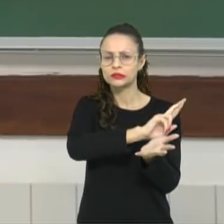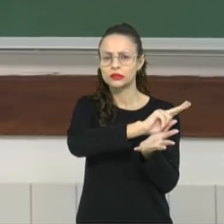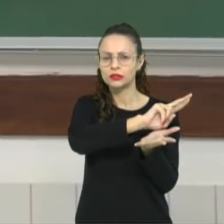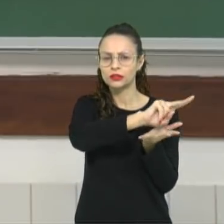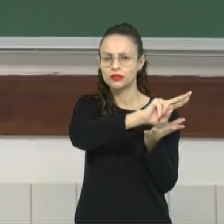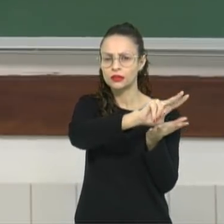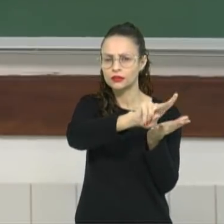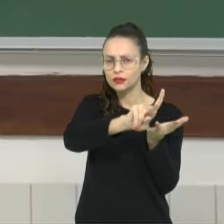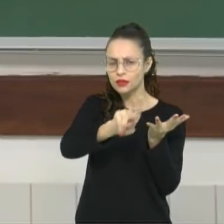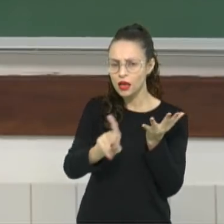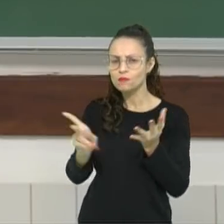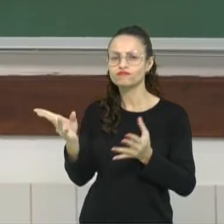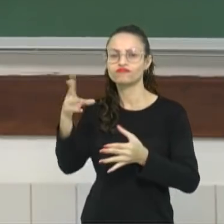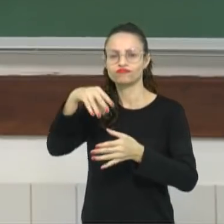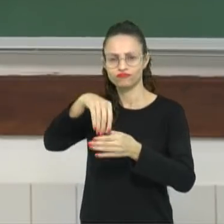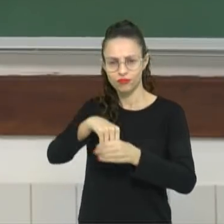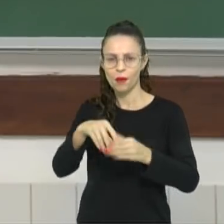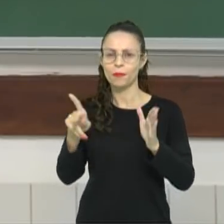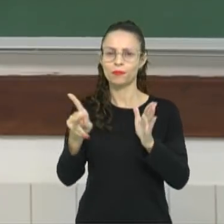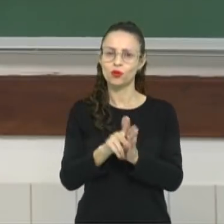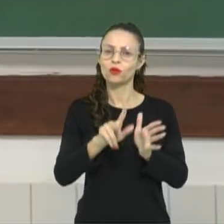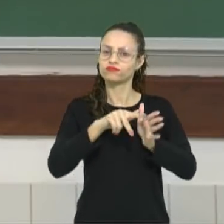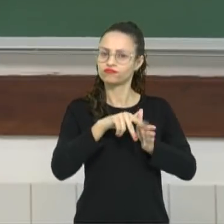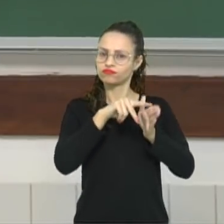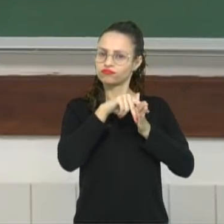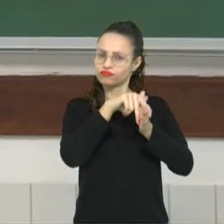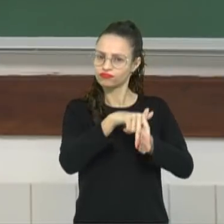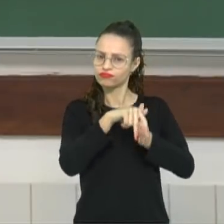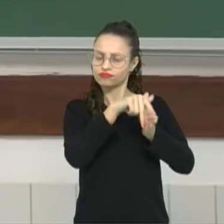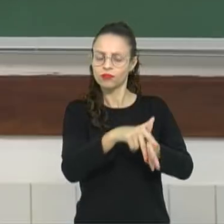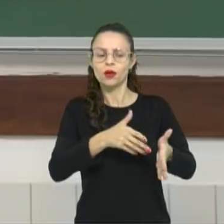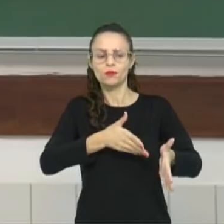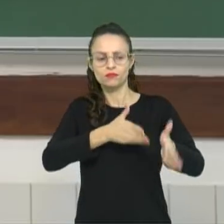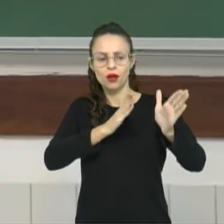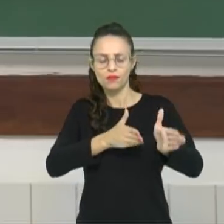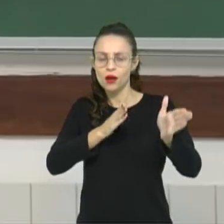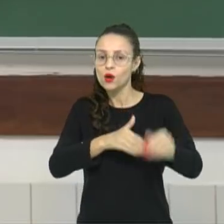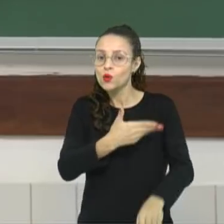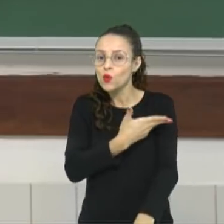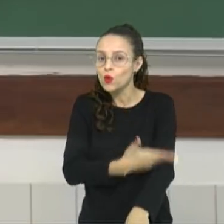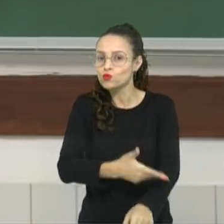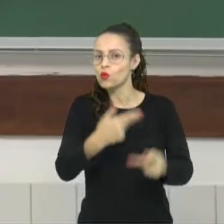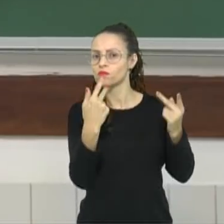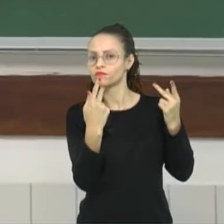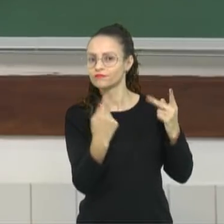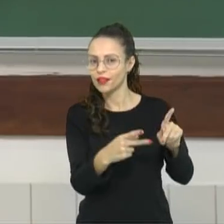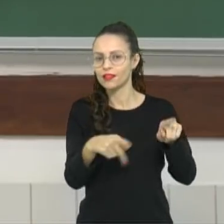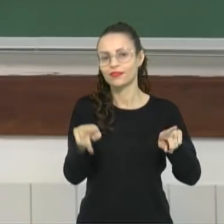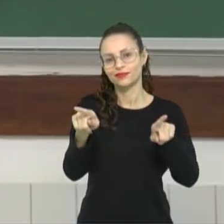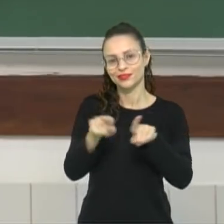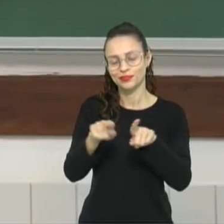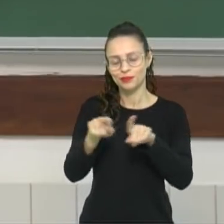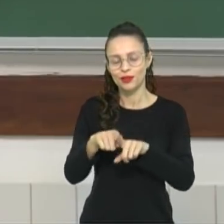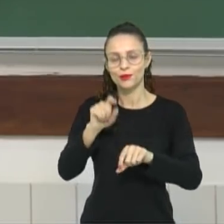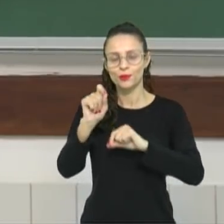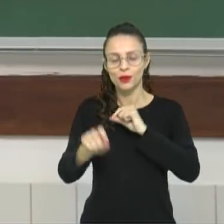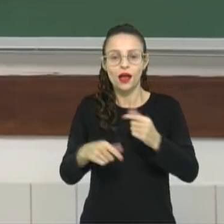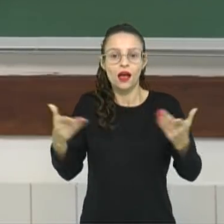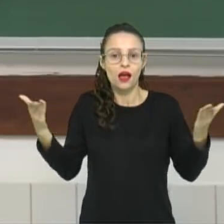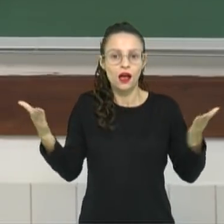faziam parte desta atividade econômica, que faziam parte dos hábitos e costumes ali. E aí a gente vai